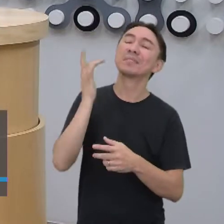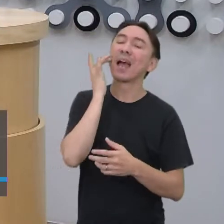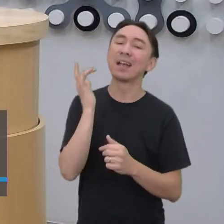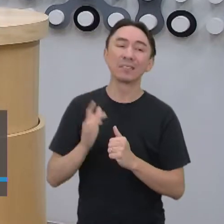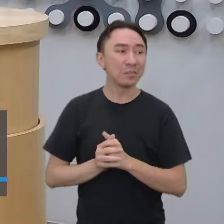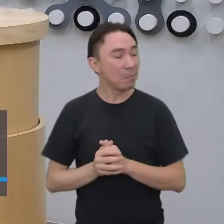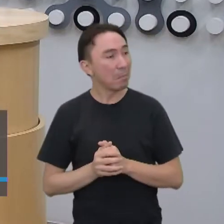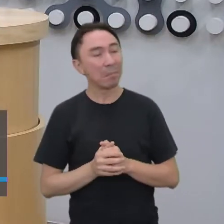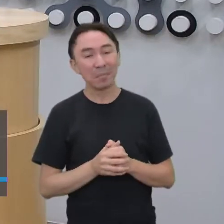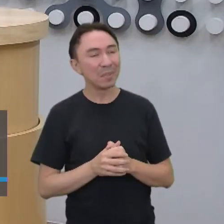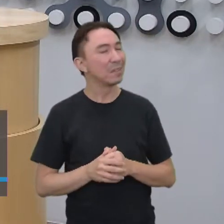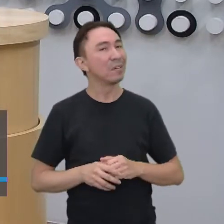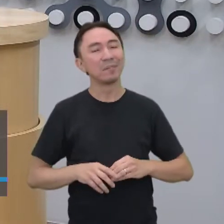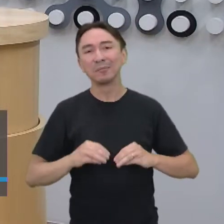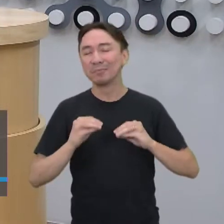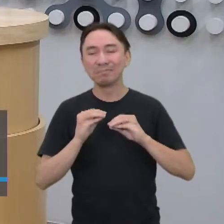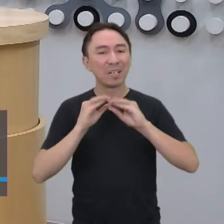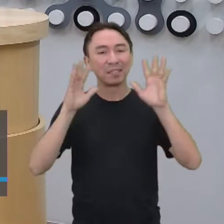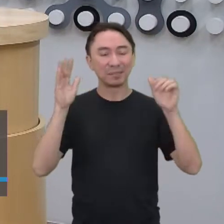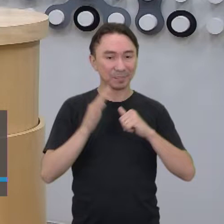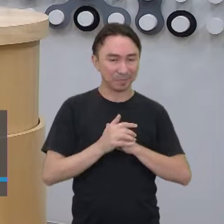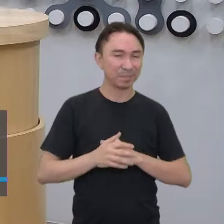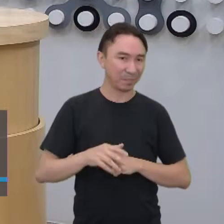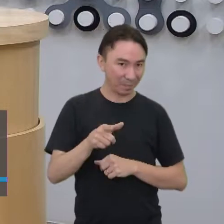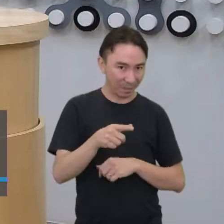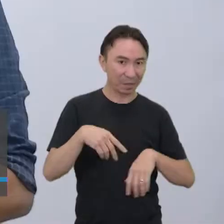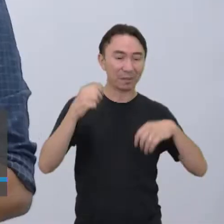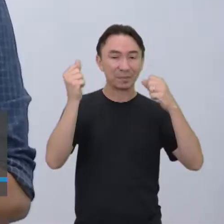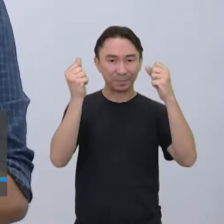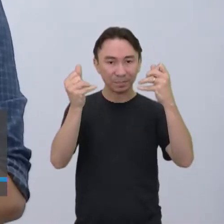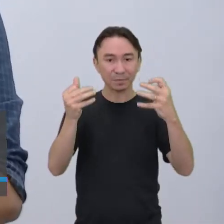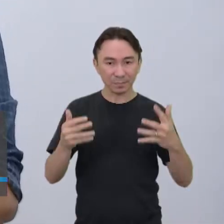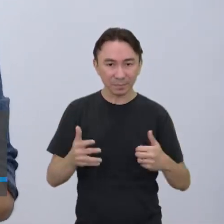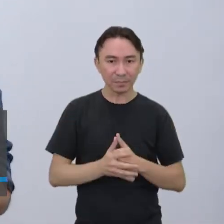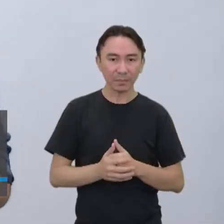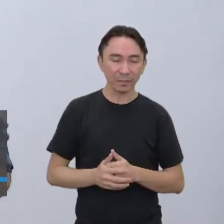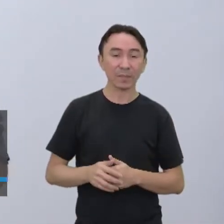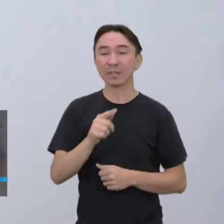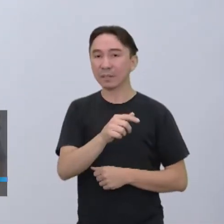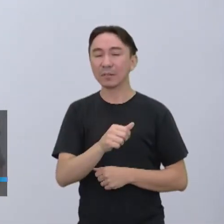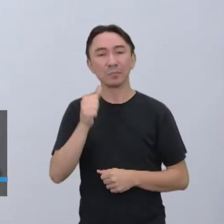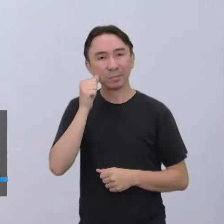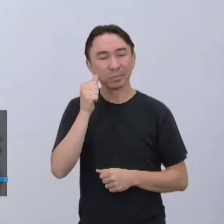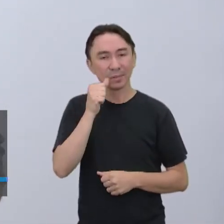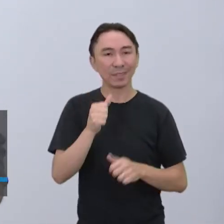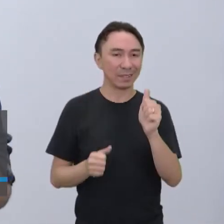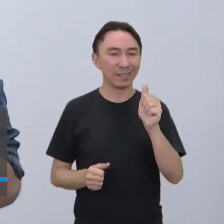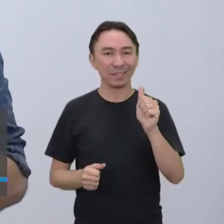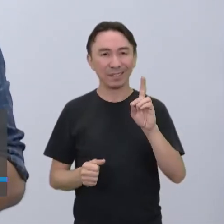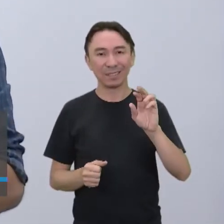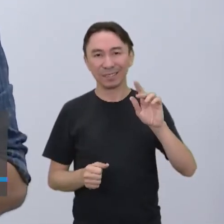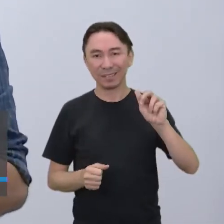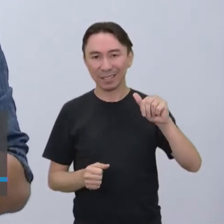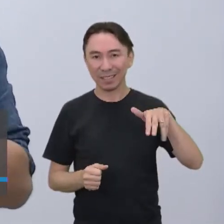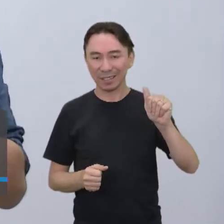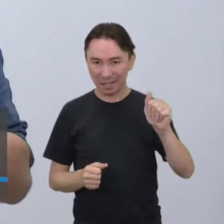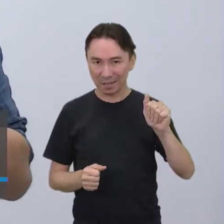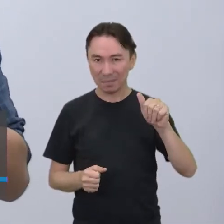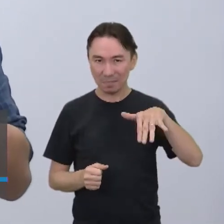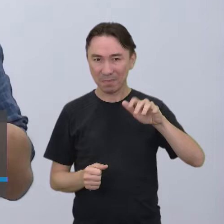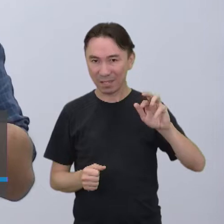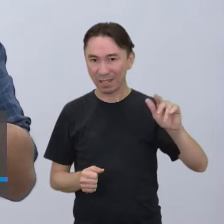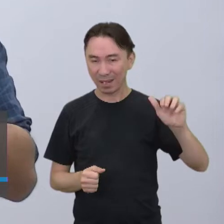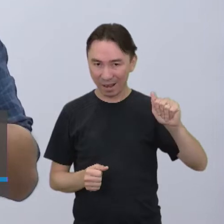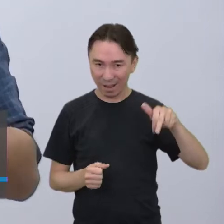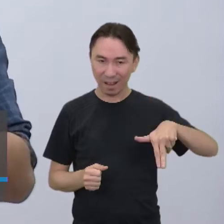maravilhoso, porque já vou perguntar sobre o que você fez lá. Tá. Mas o que eu fiz lá? Eu entrevistei a Adriana Mabilha e ela falou sobre isso, sobre as